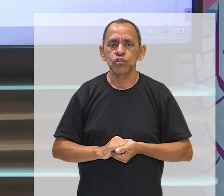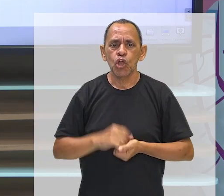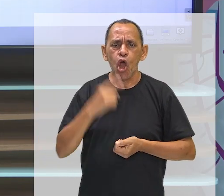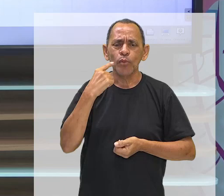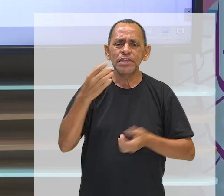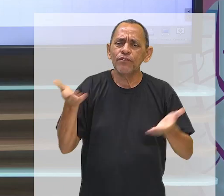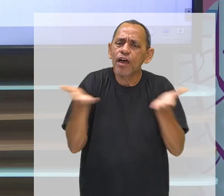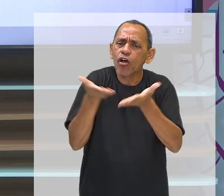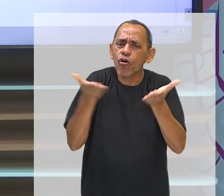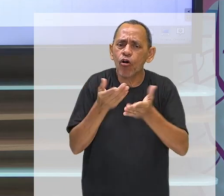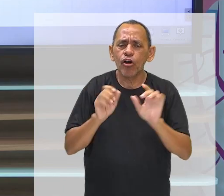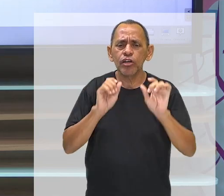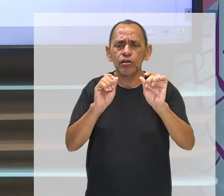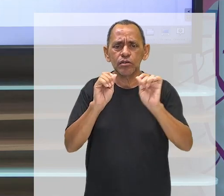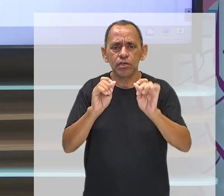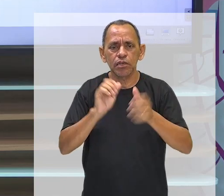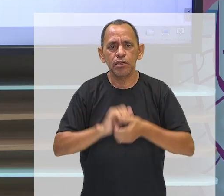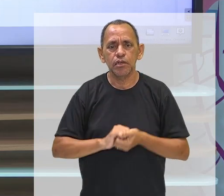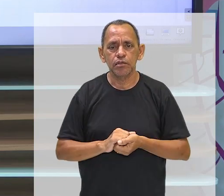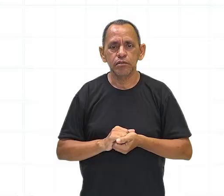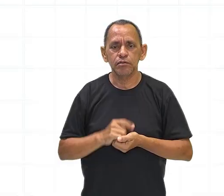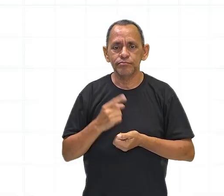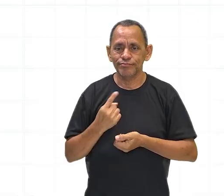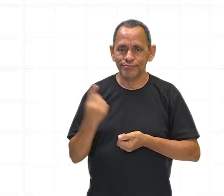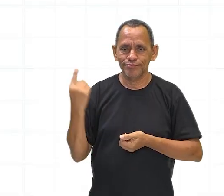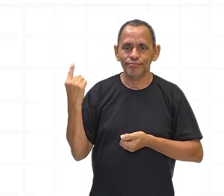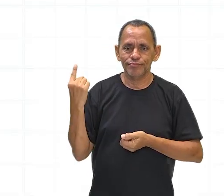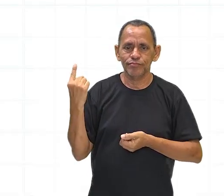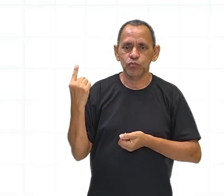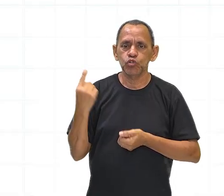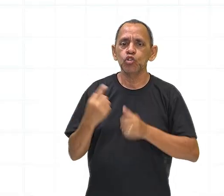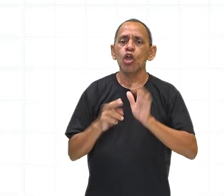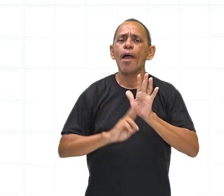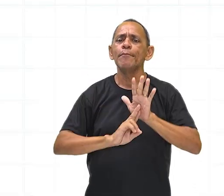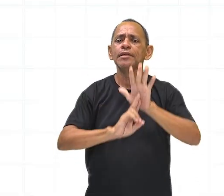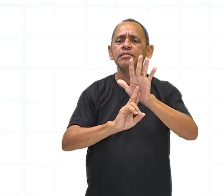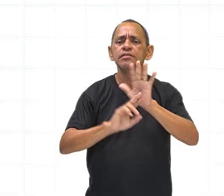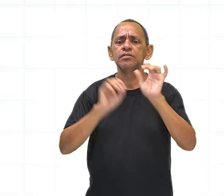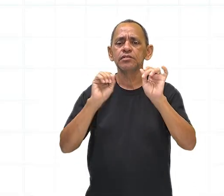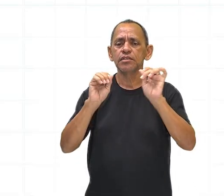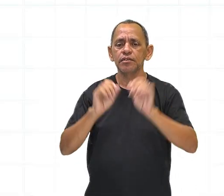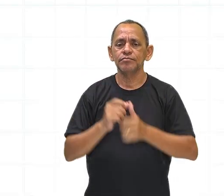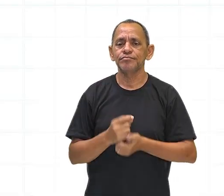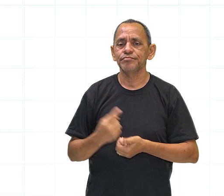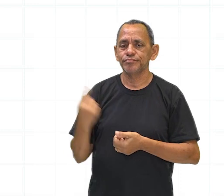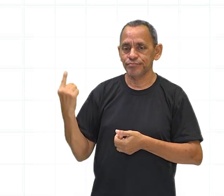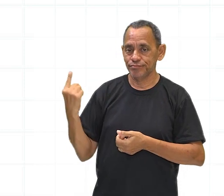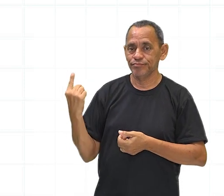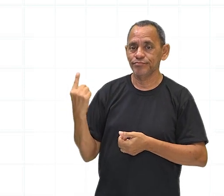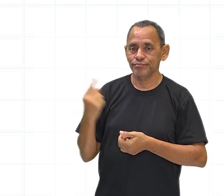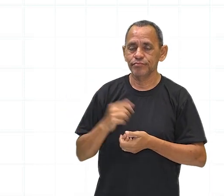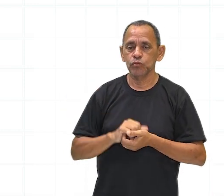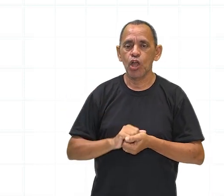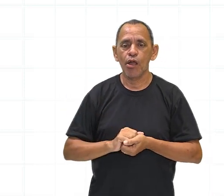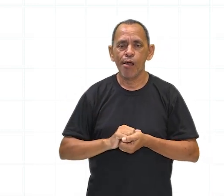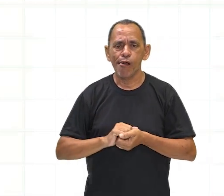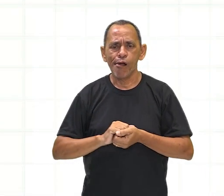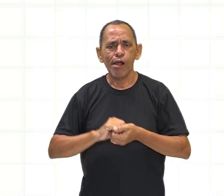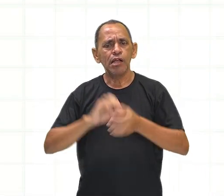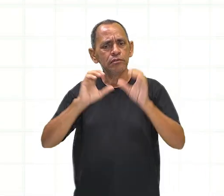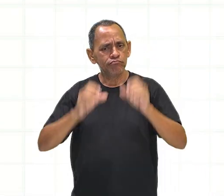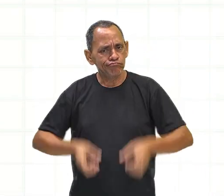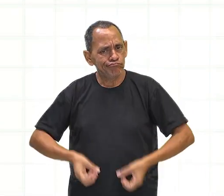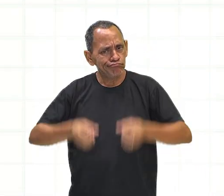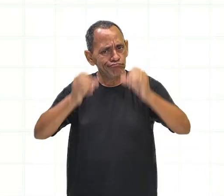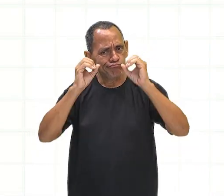mais uma imagem aí com um esquema representando para a gente aí um espermatozoide. Então olha aí, os espermatozoides são as